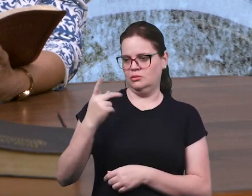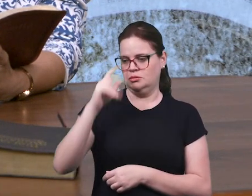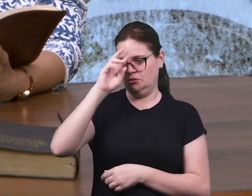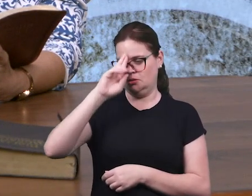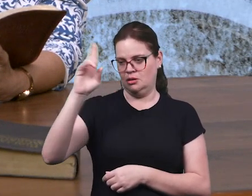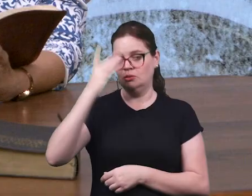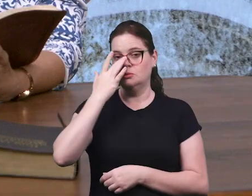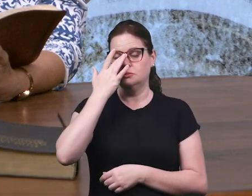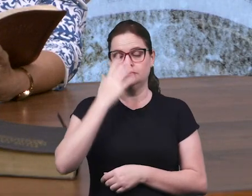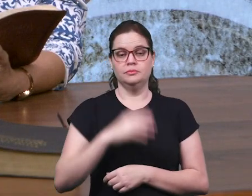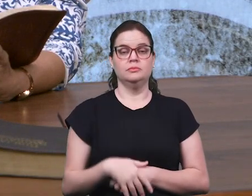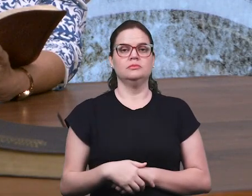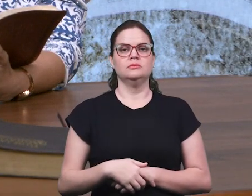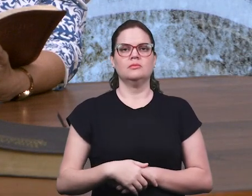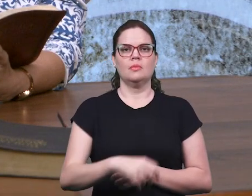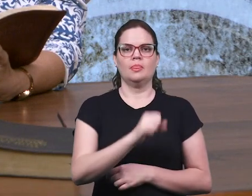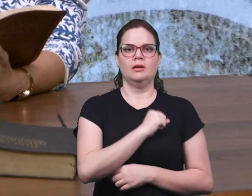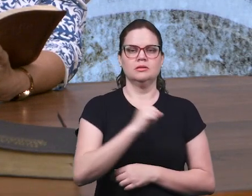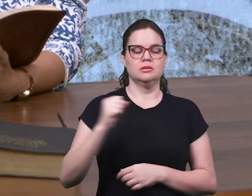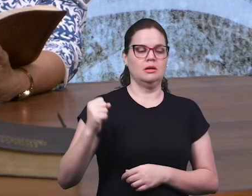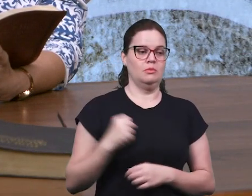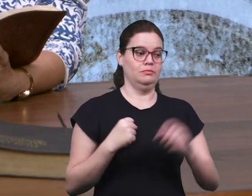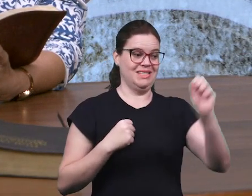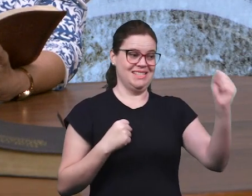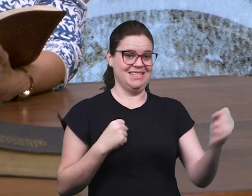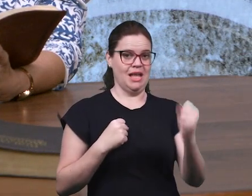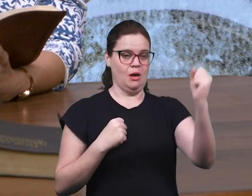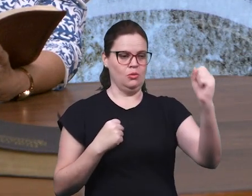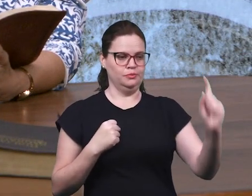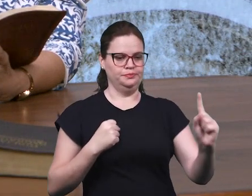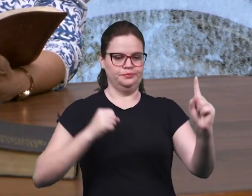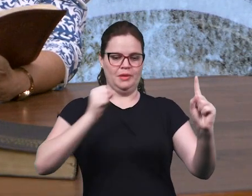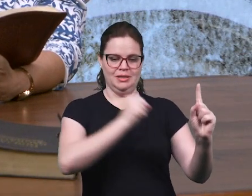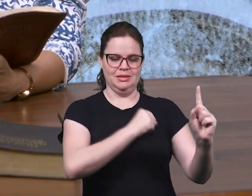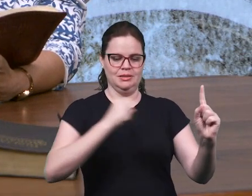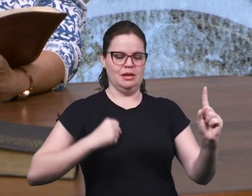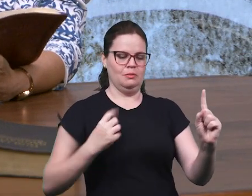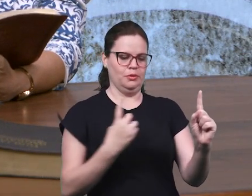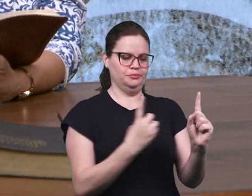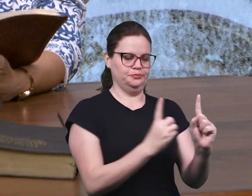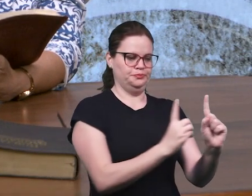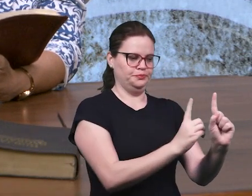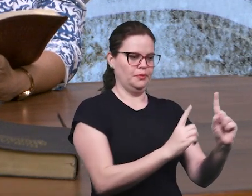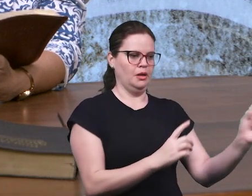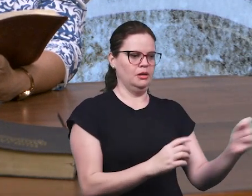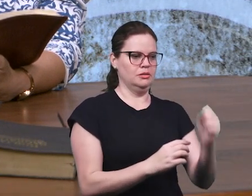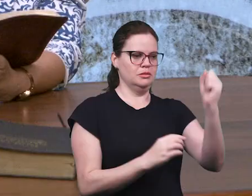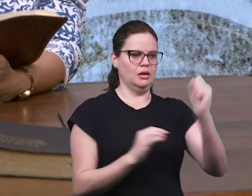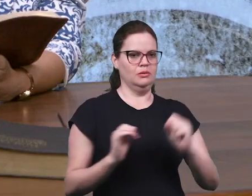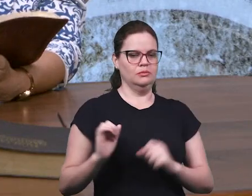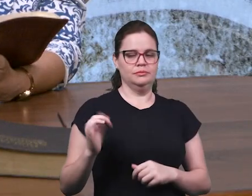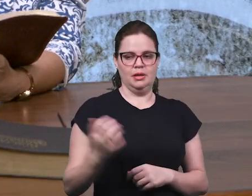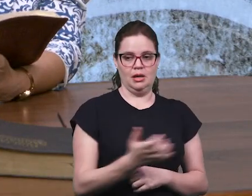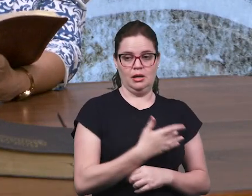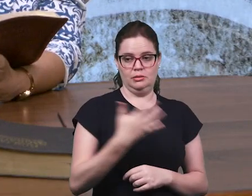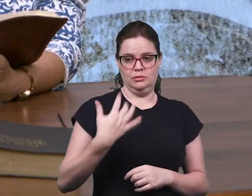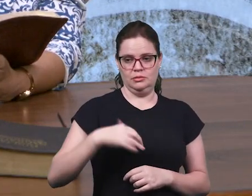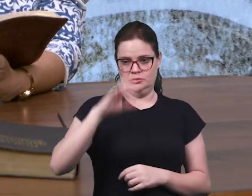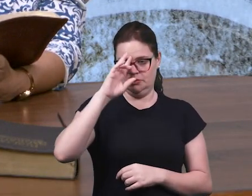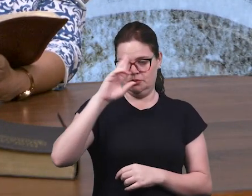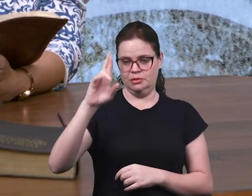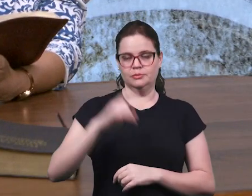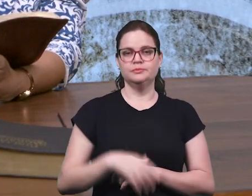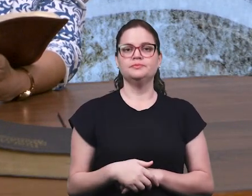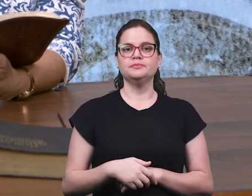Então Samuel se tornou atrás de Saul, e Saul adorou ao Senhor. Então disse